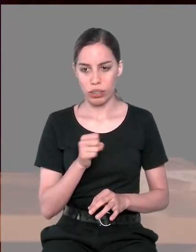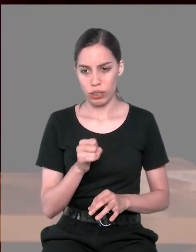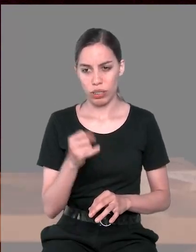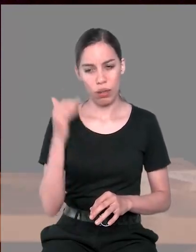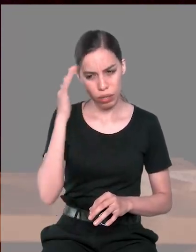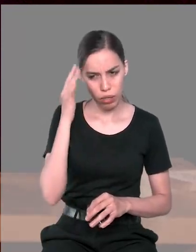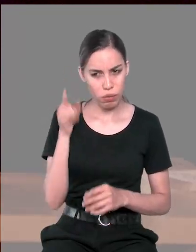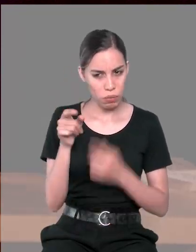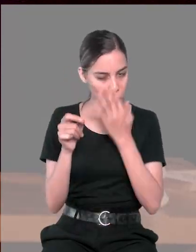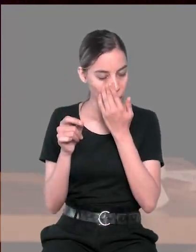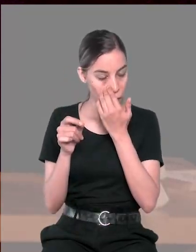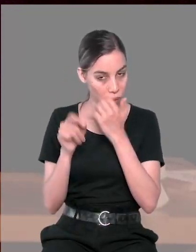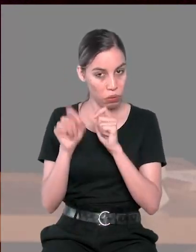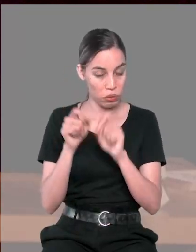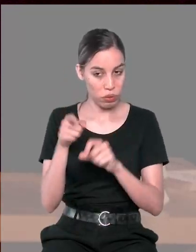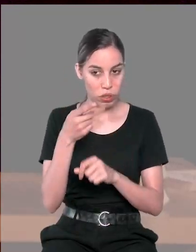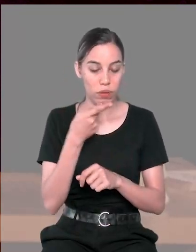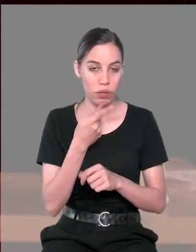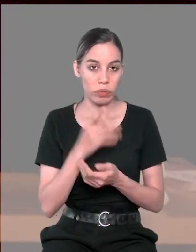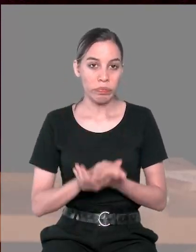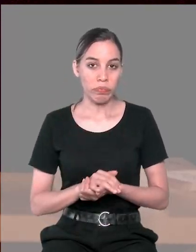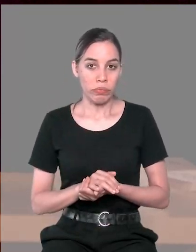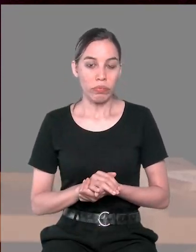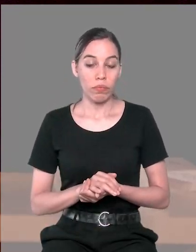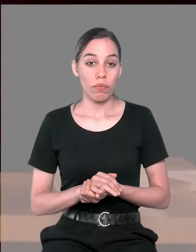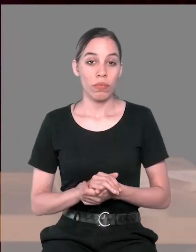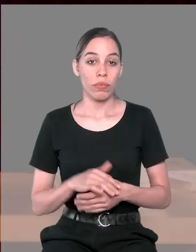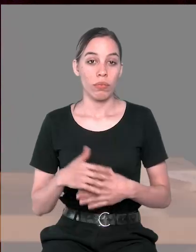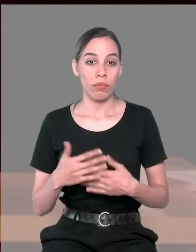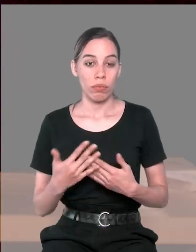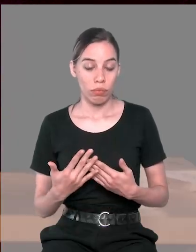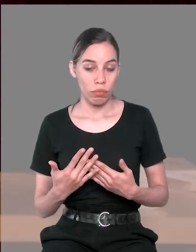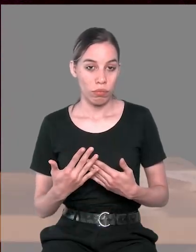o que você falou. Então, de fato, é isso. A questão